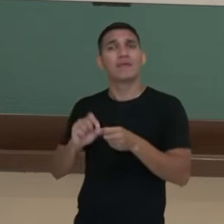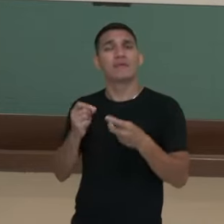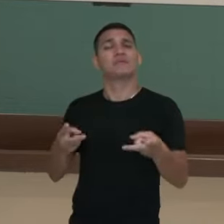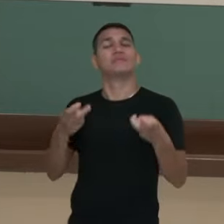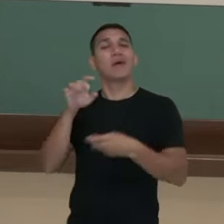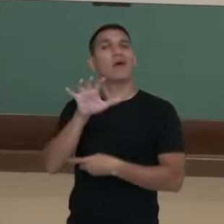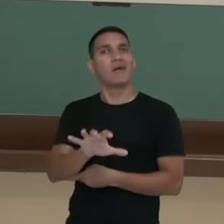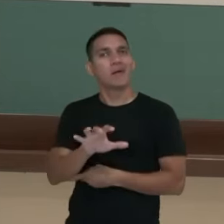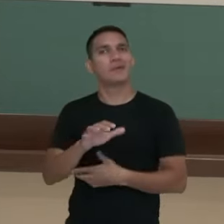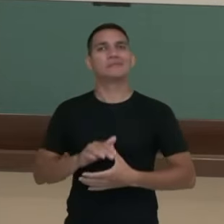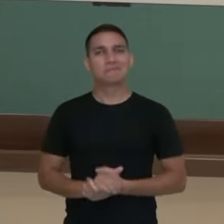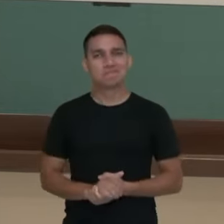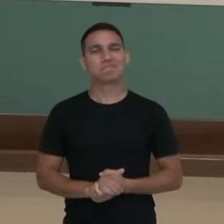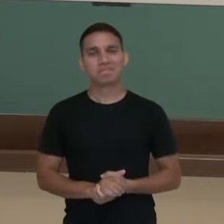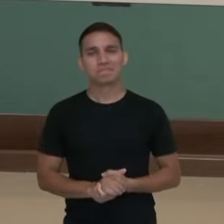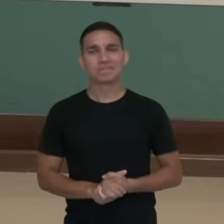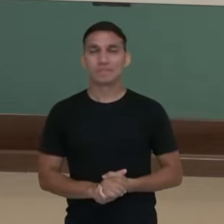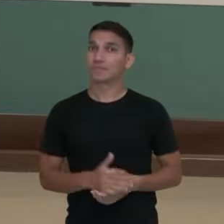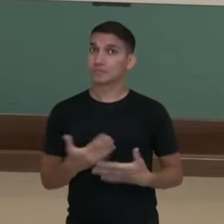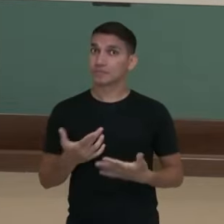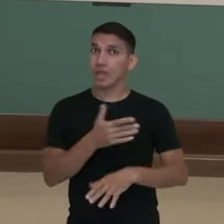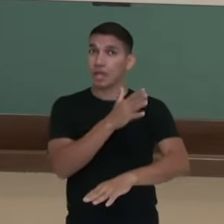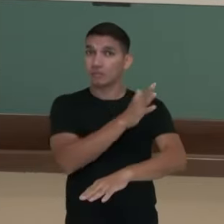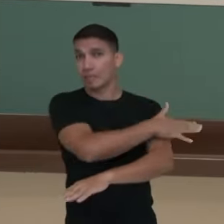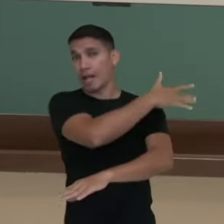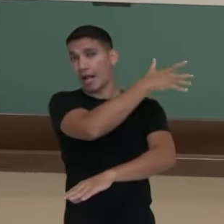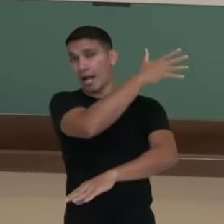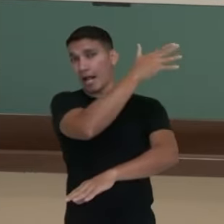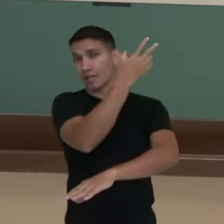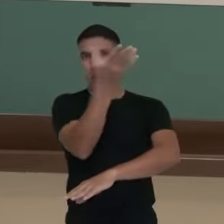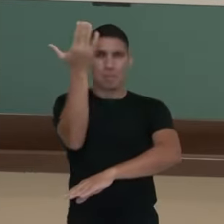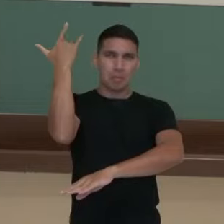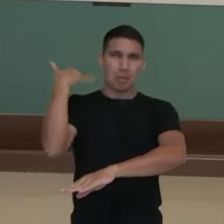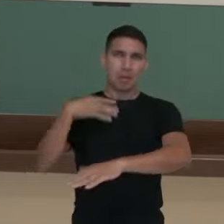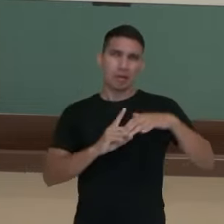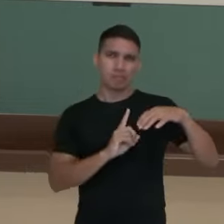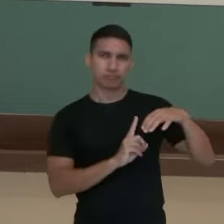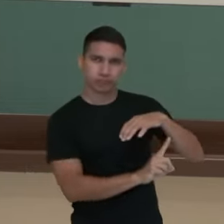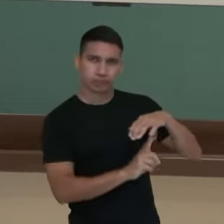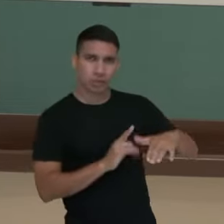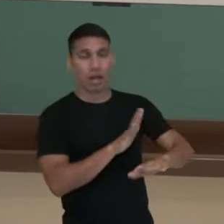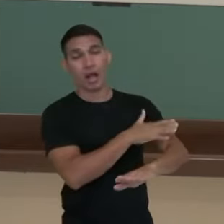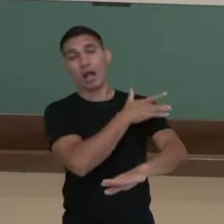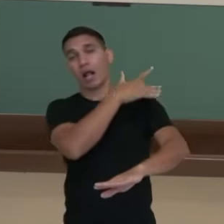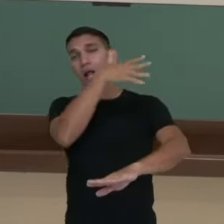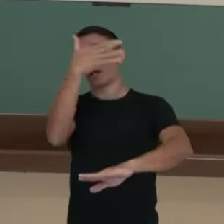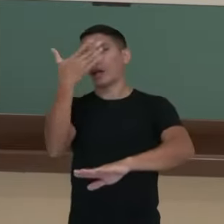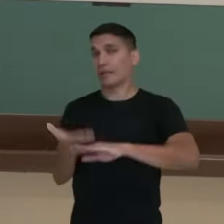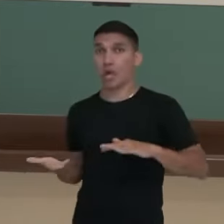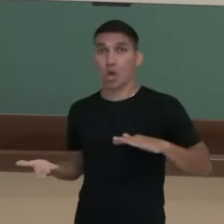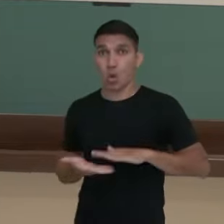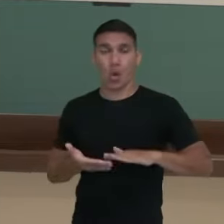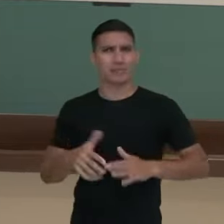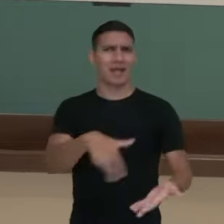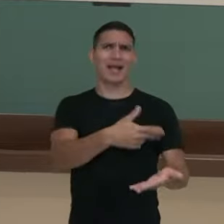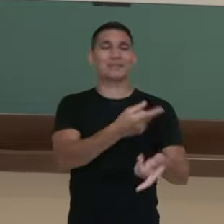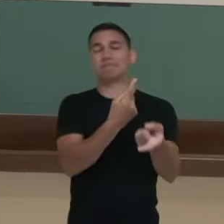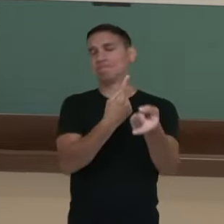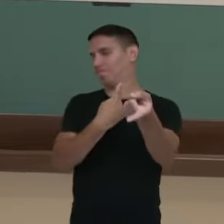rítmica, tá? De lá para cá, ou seja, lá da pré-história até os dias de hoje, a dança evoluiu muito